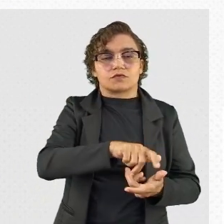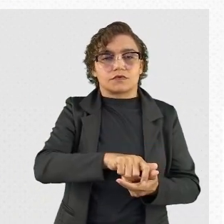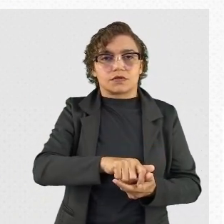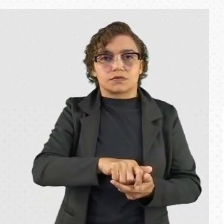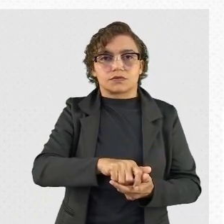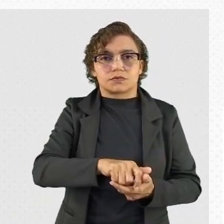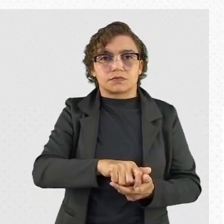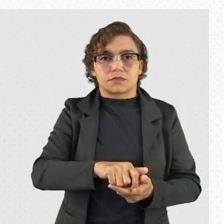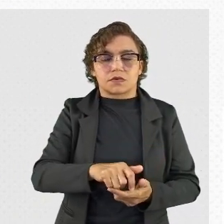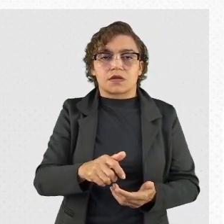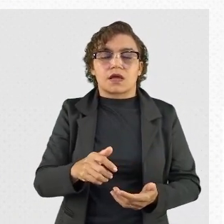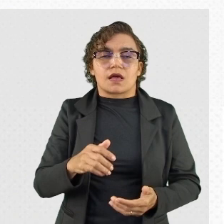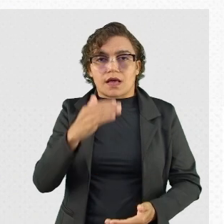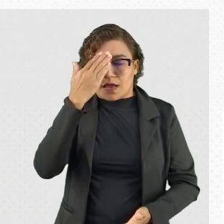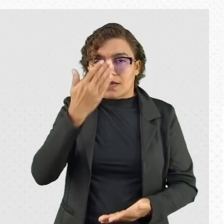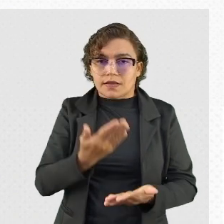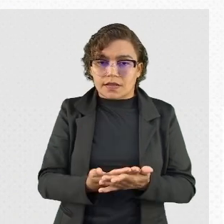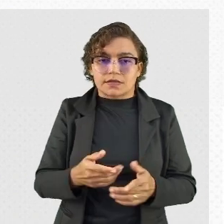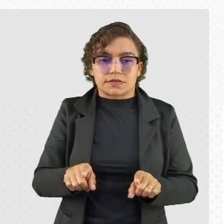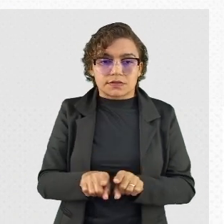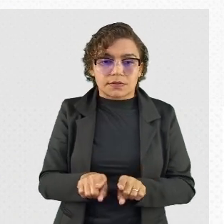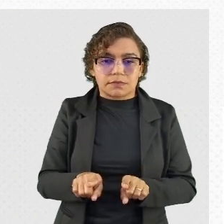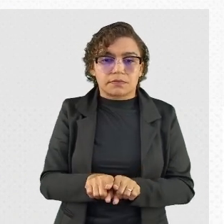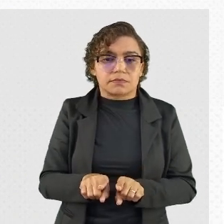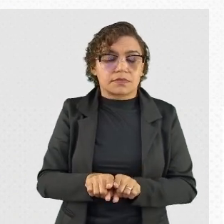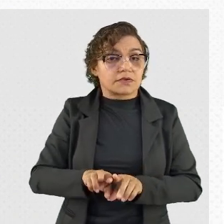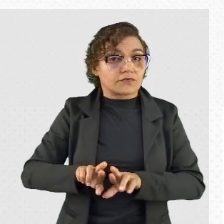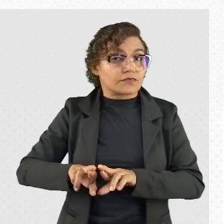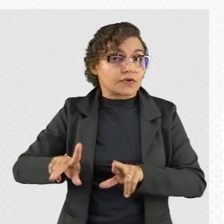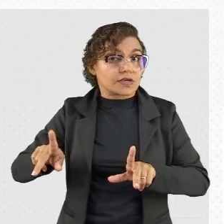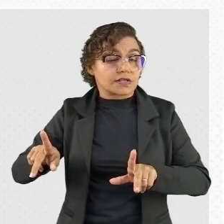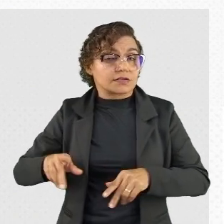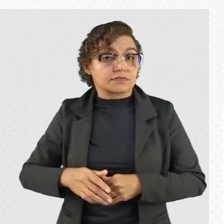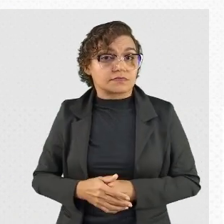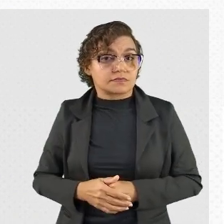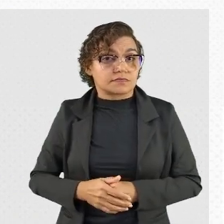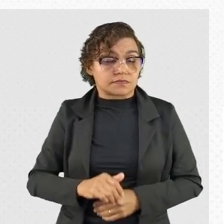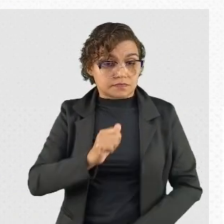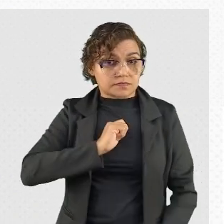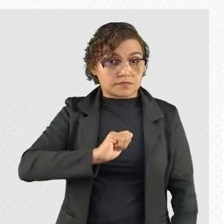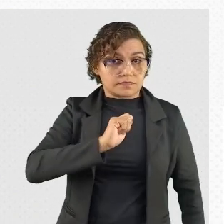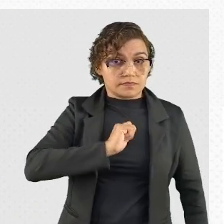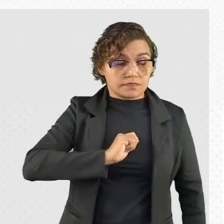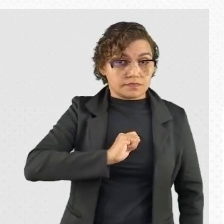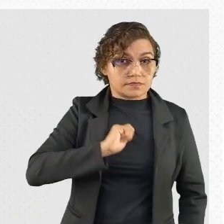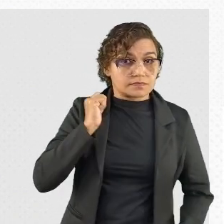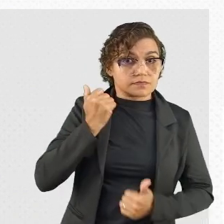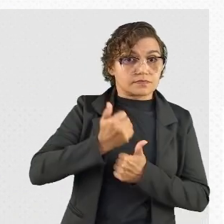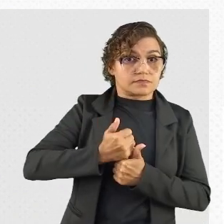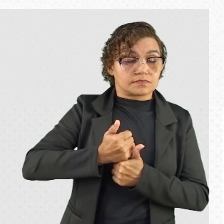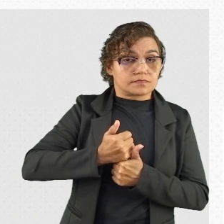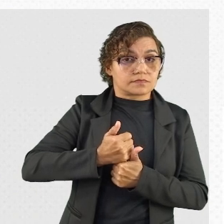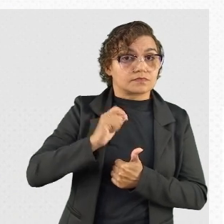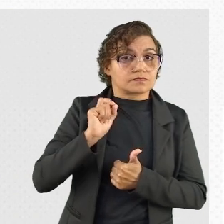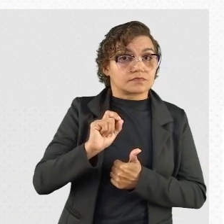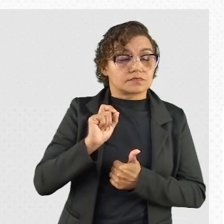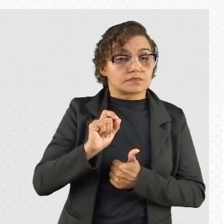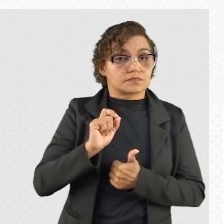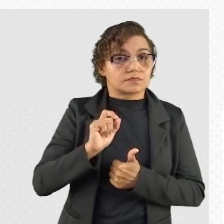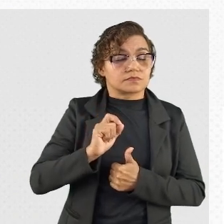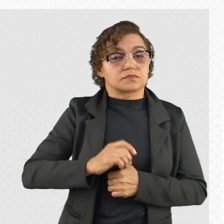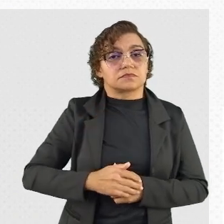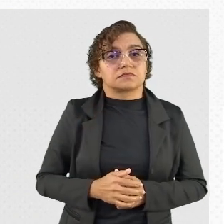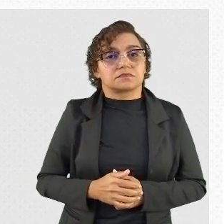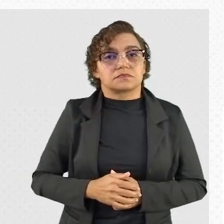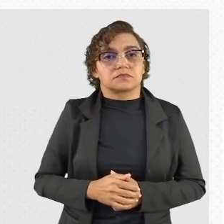divino da natureza humana. É completamente o contrário. O antropocentrismo vai substituir,